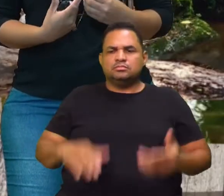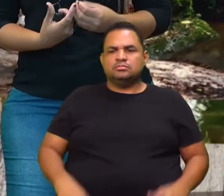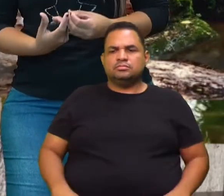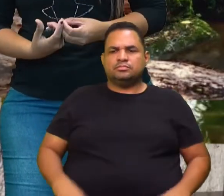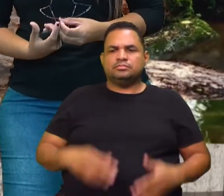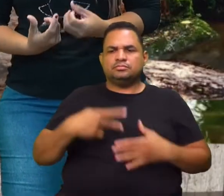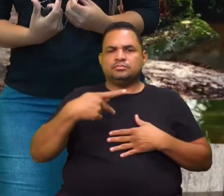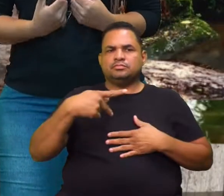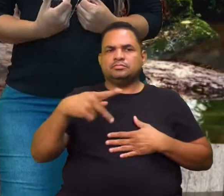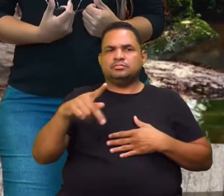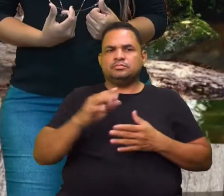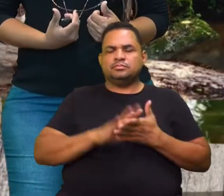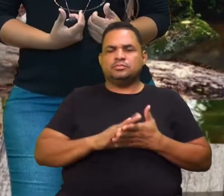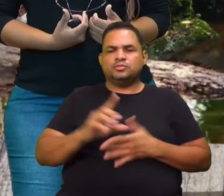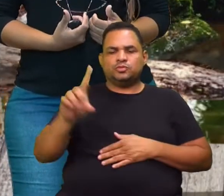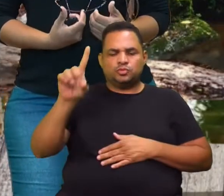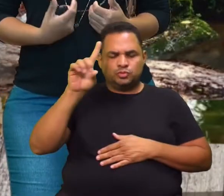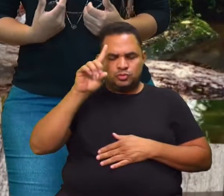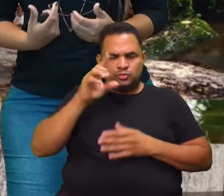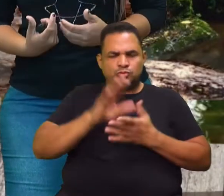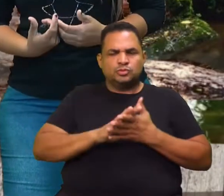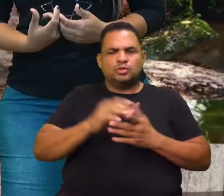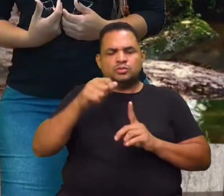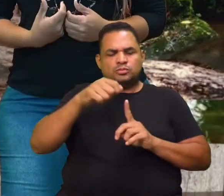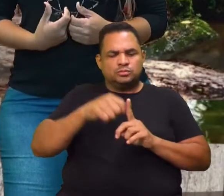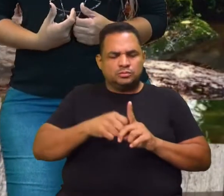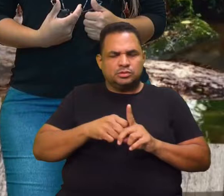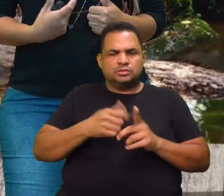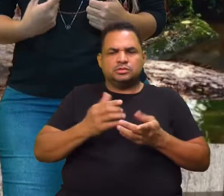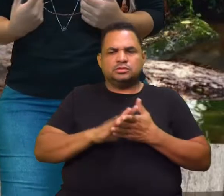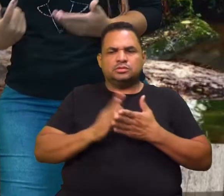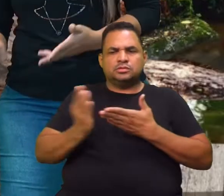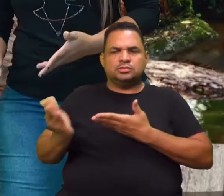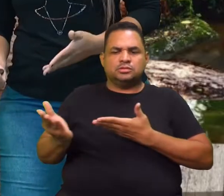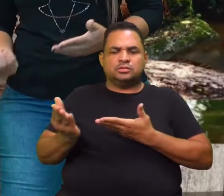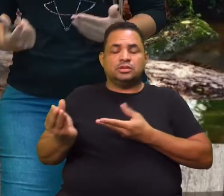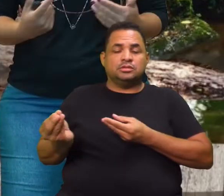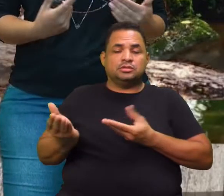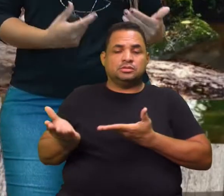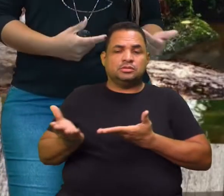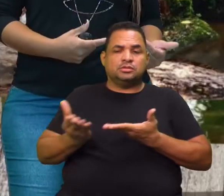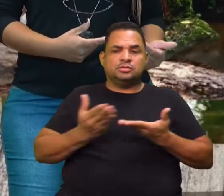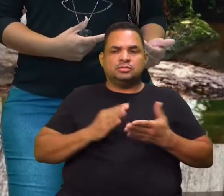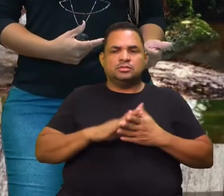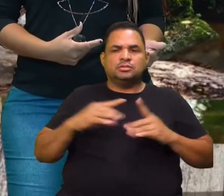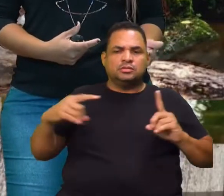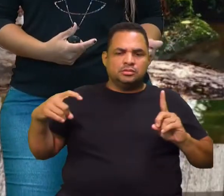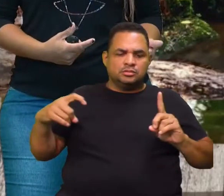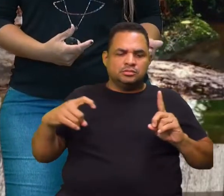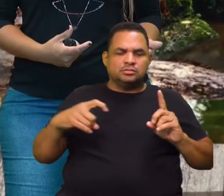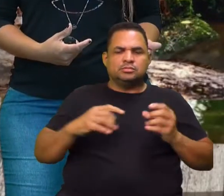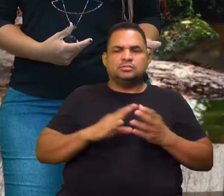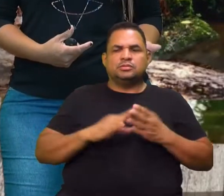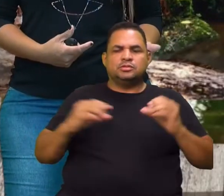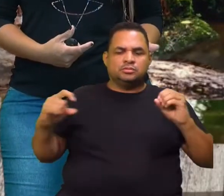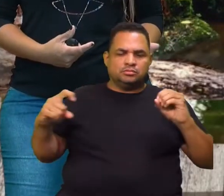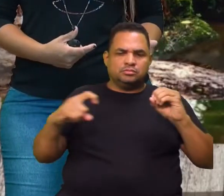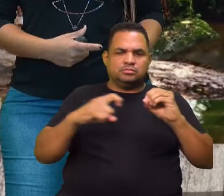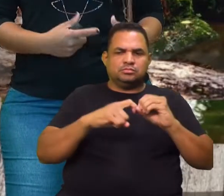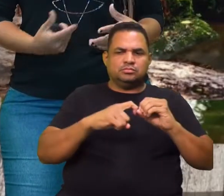para mensalmente receber esse espermatozoide. Só que a gente lembra o seguinte, a menina menstruou, ela já pode engravidar,